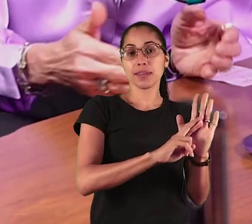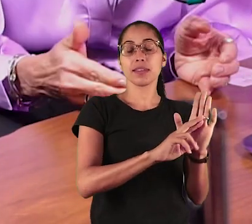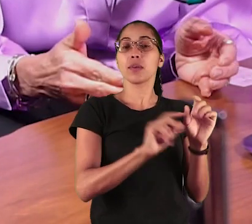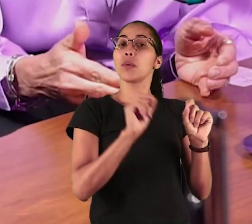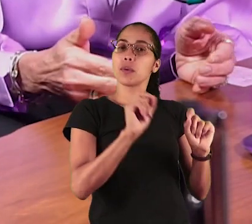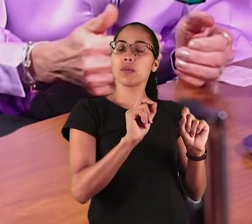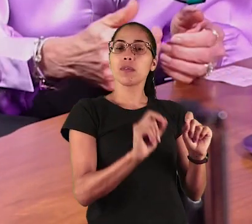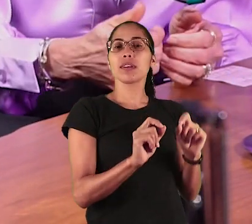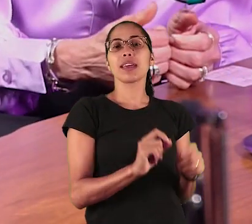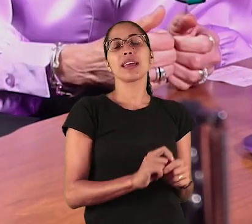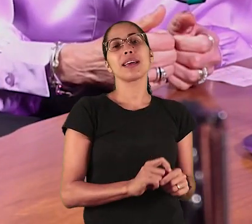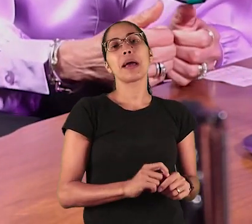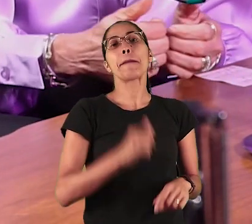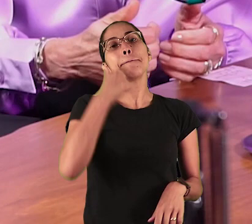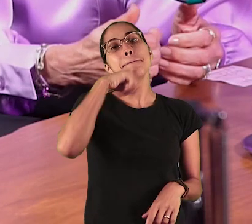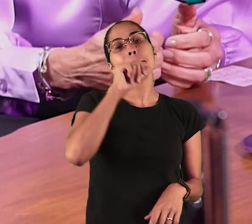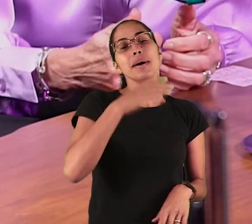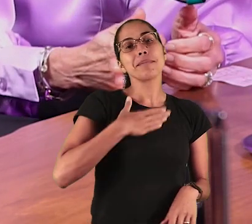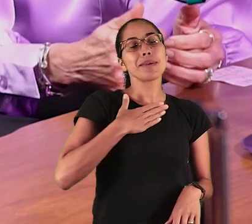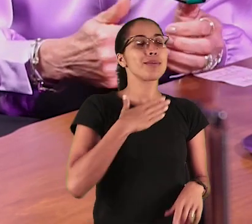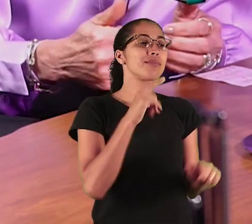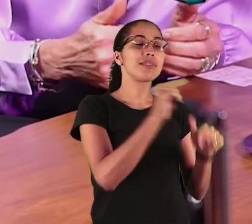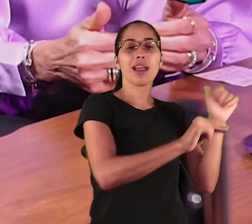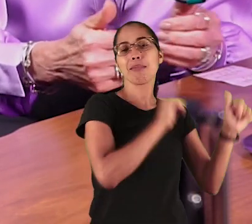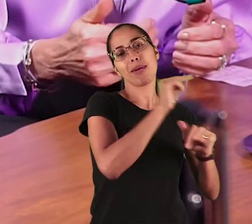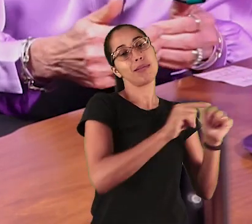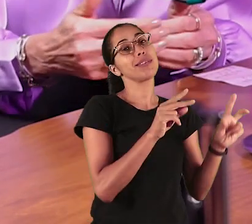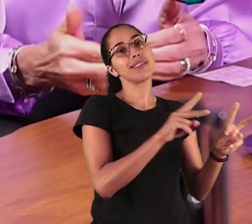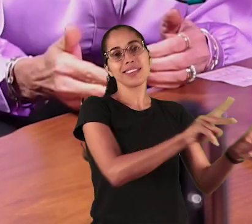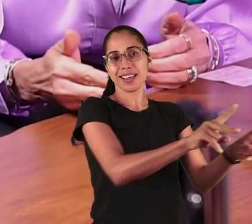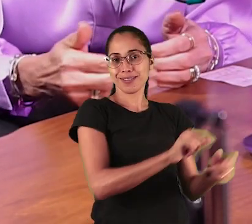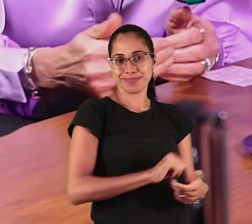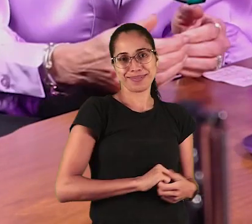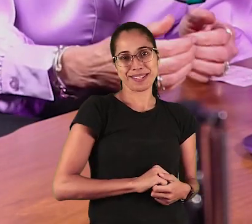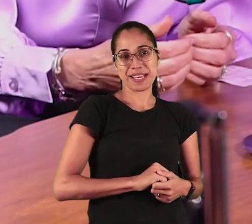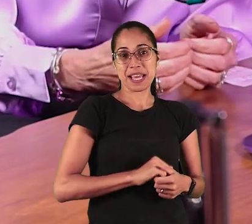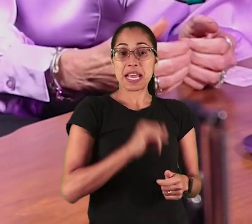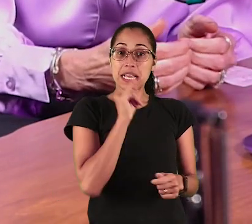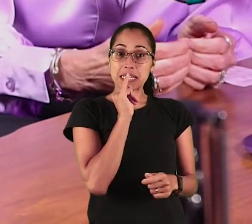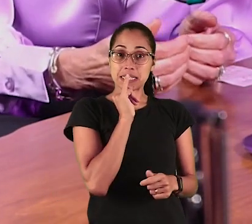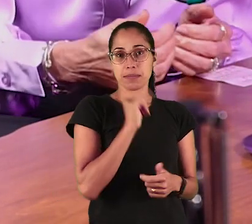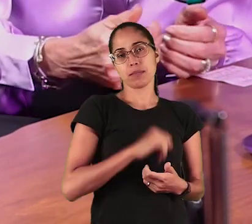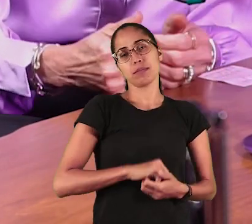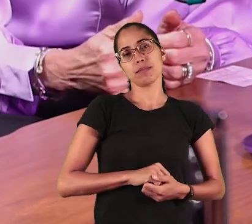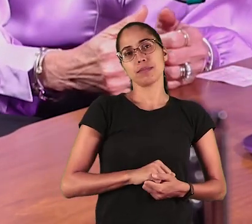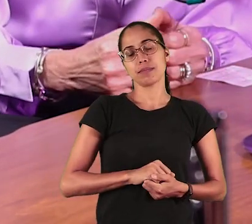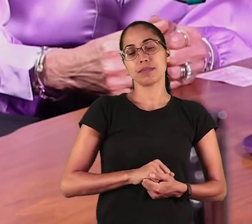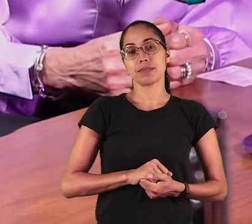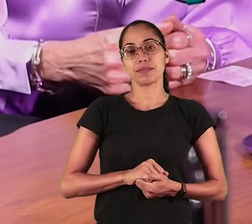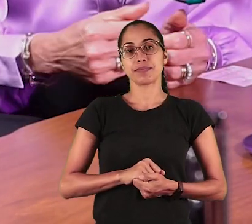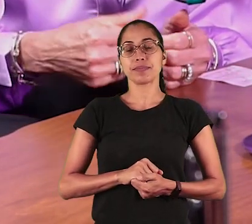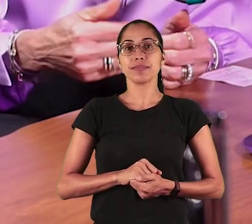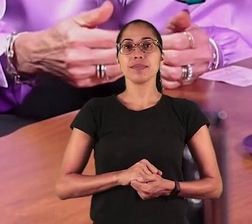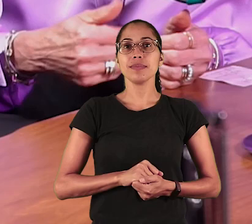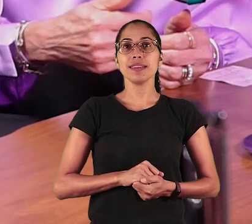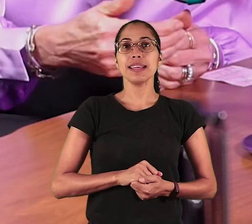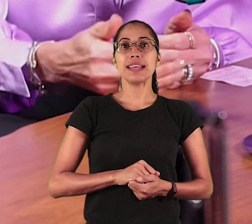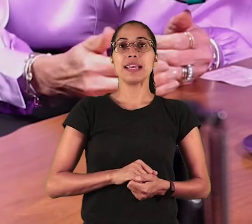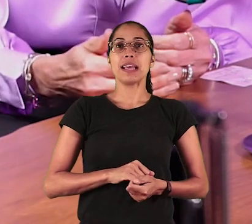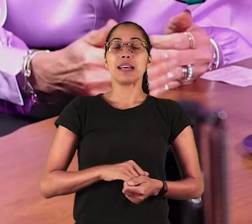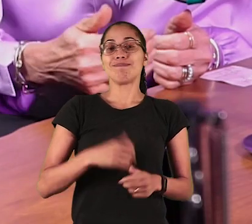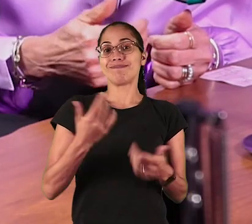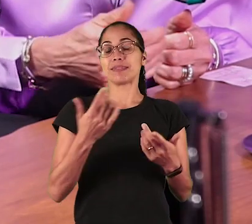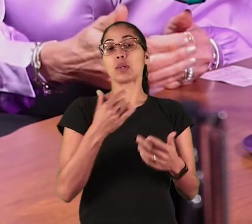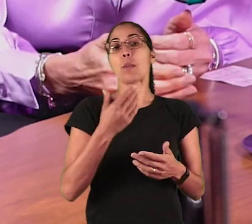minha mãe que sempre trabalhou então nunca foi uma uma escolha de não trabalhar que eventualmente ainda na minha época essa escolha